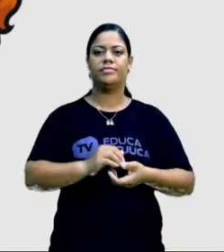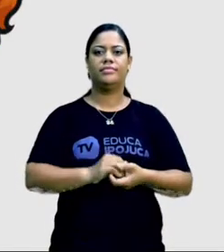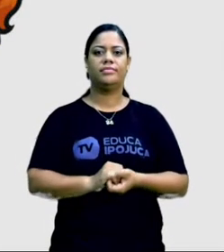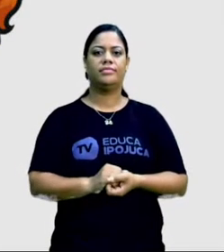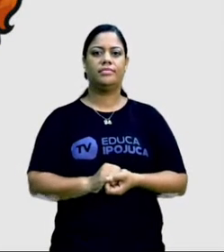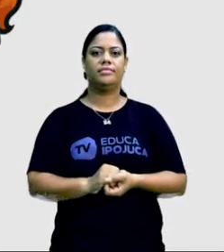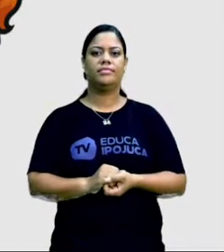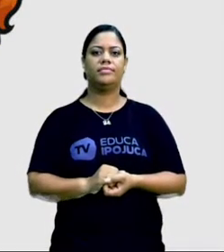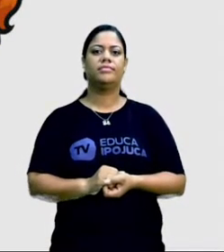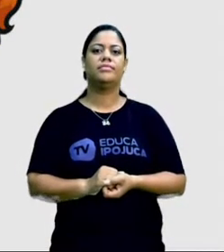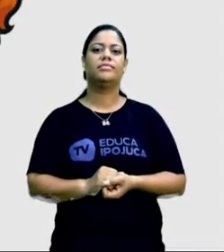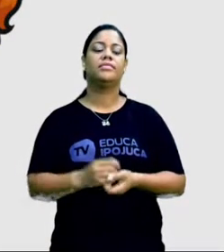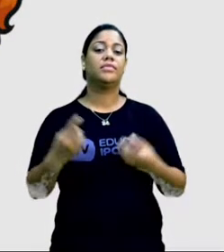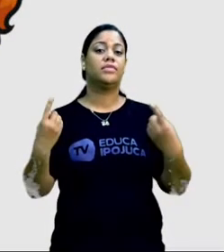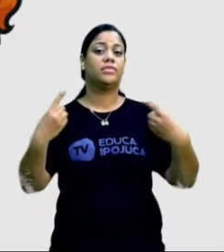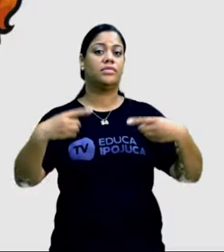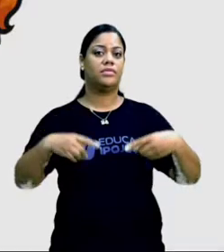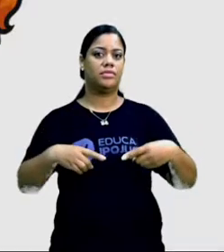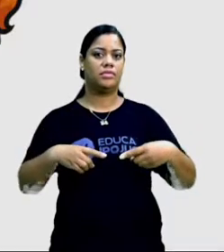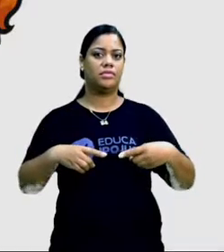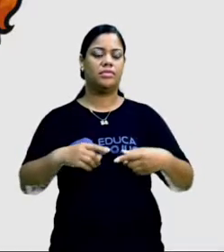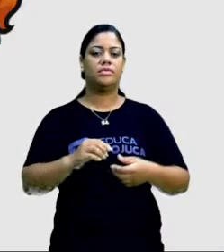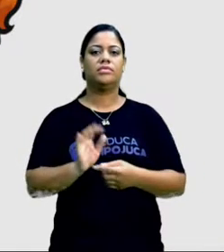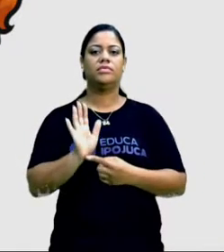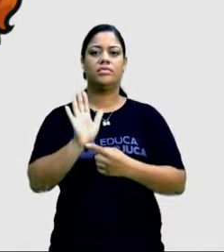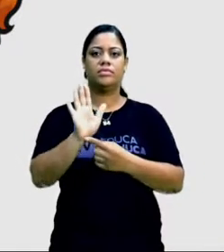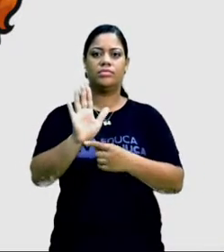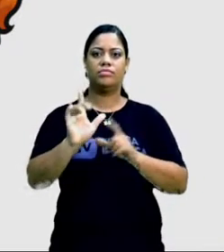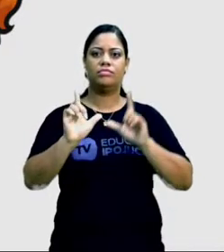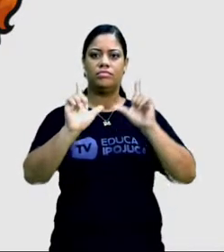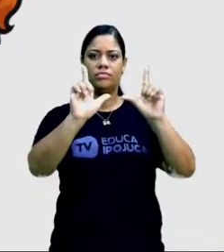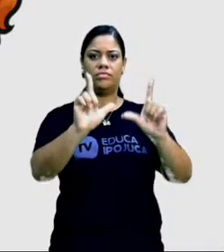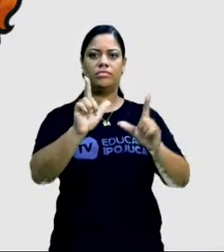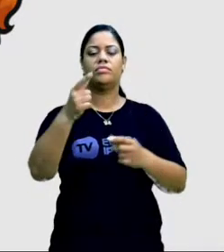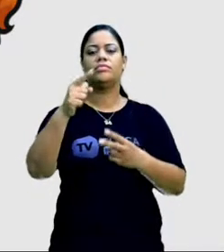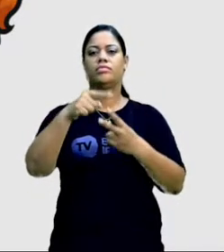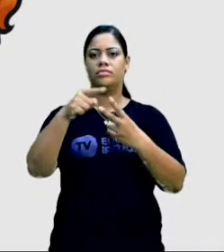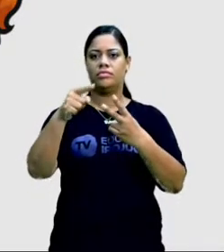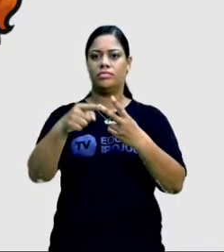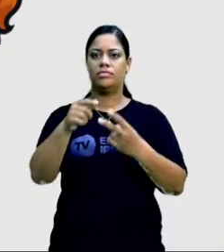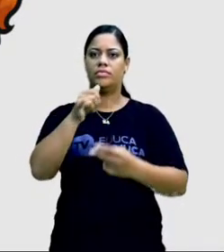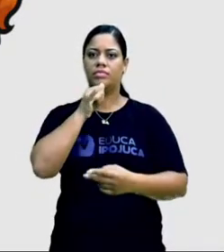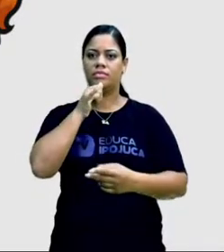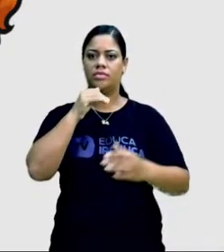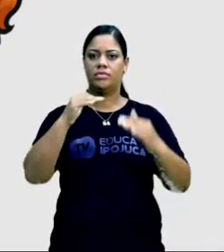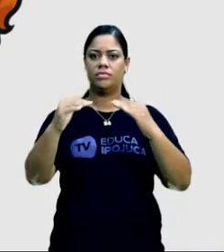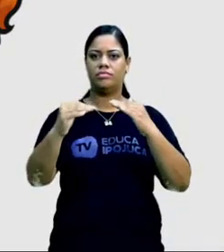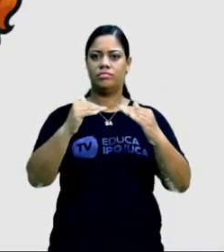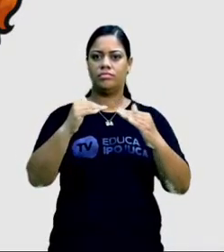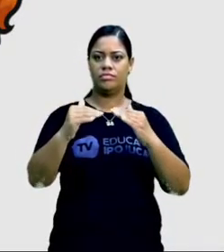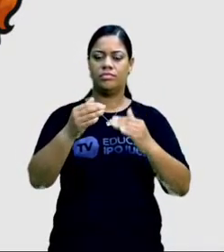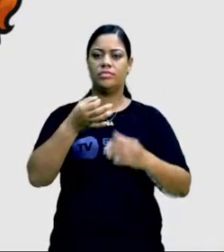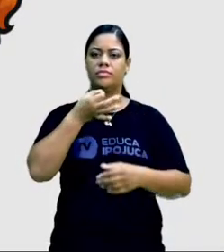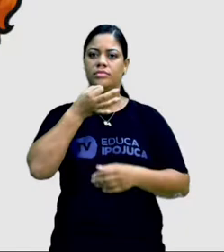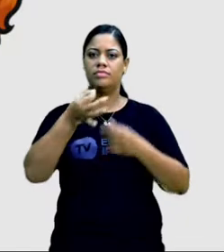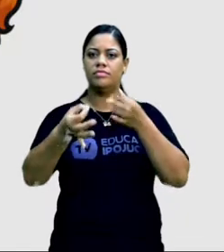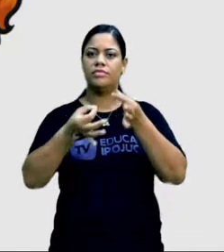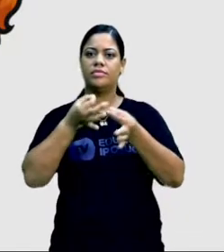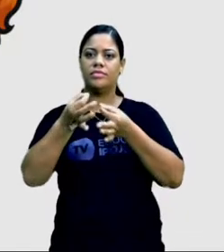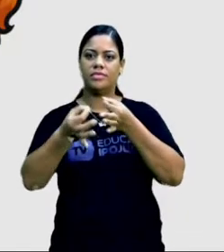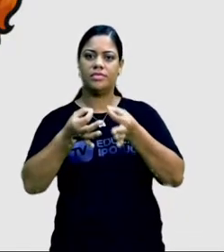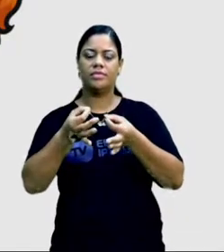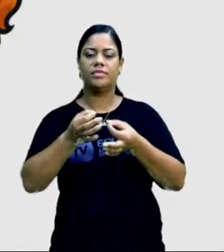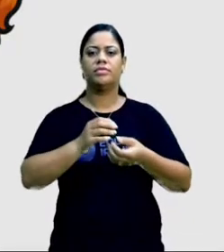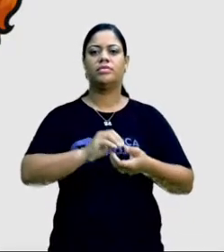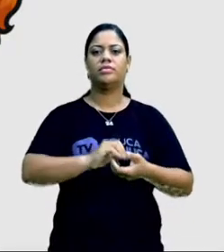Retomando o nosso desafio, identifique no cartaz lido dois exemplos de movimentos argumentativos de sustentação